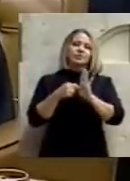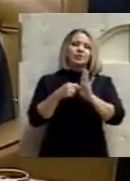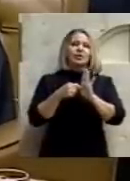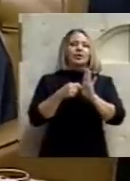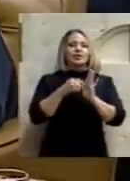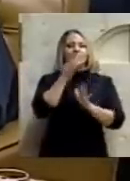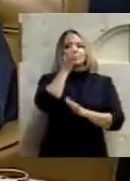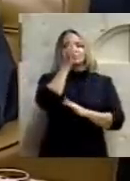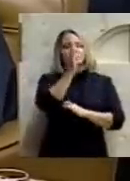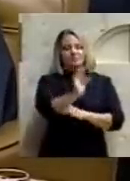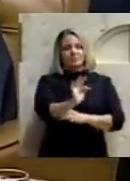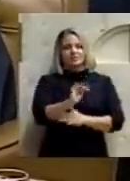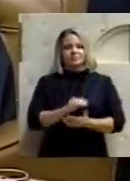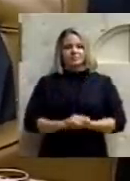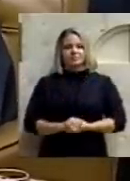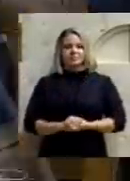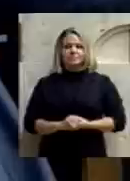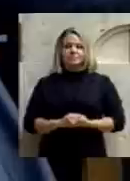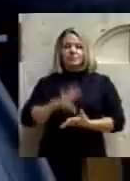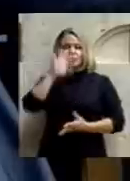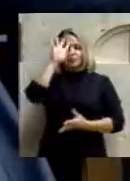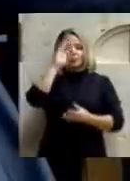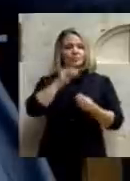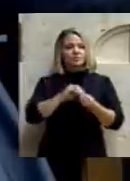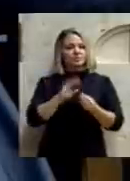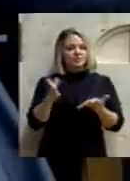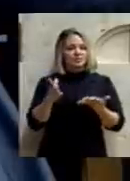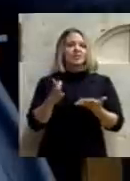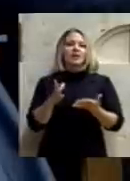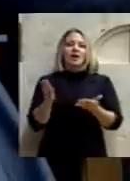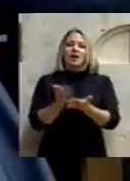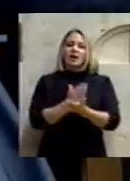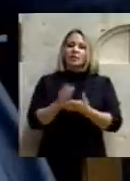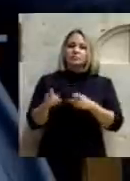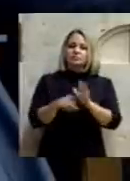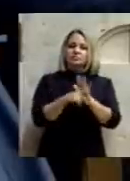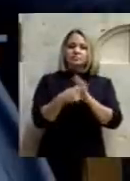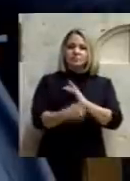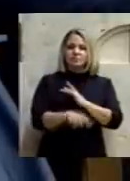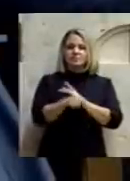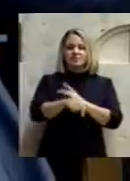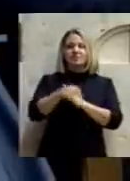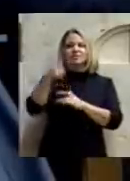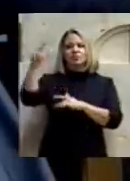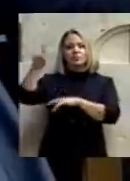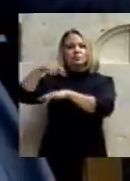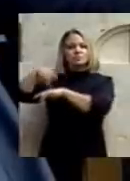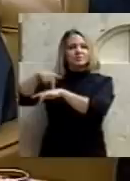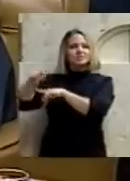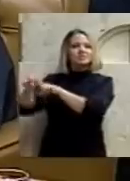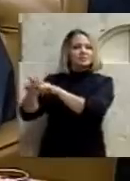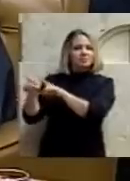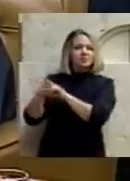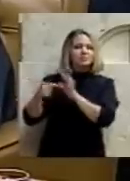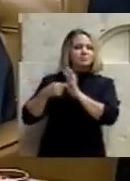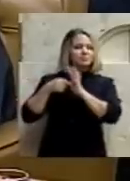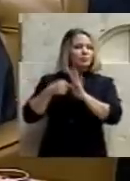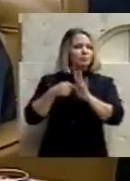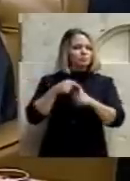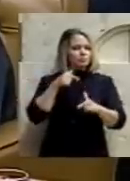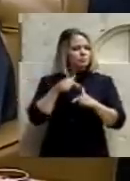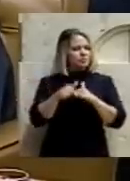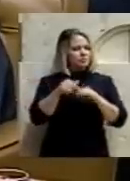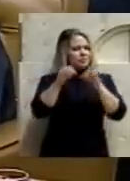Primavera Árabe. Em suma, constitucionalistas contemporâneos aqui e no exterior apontam a